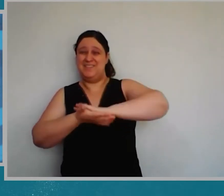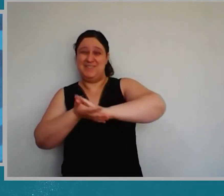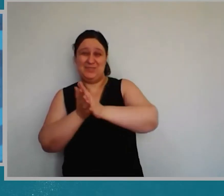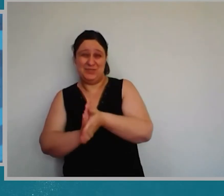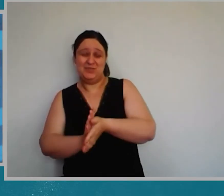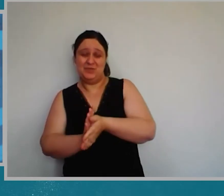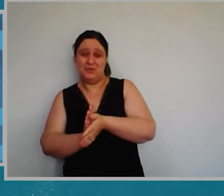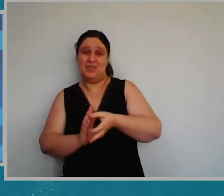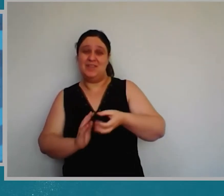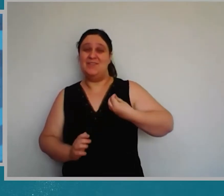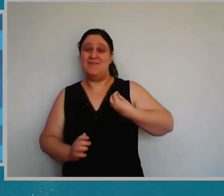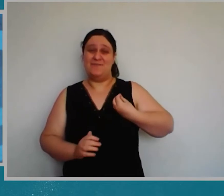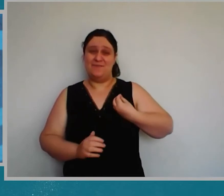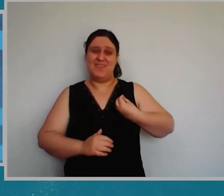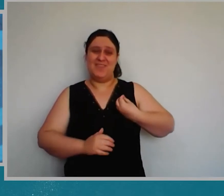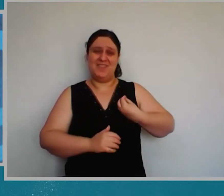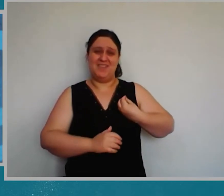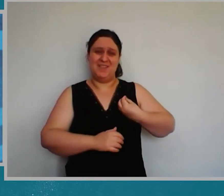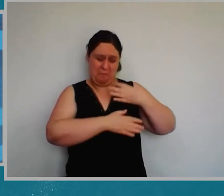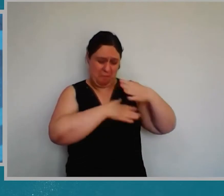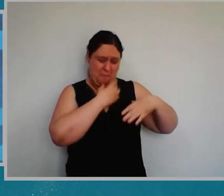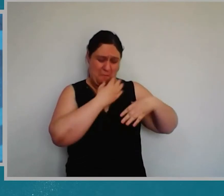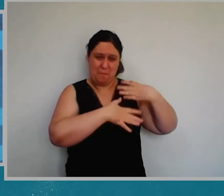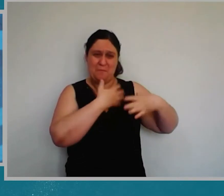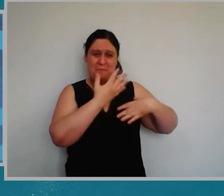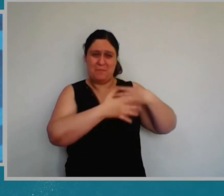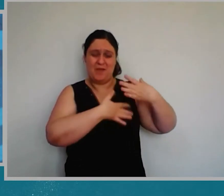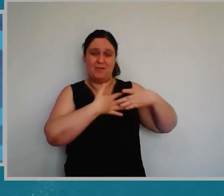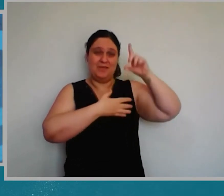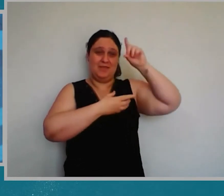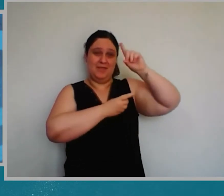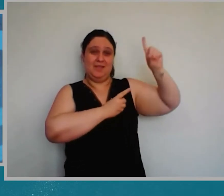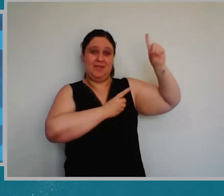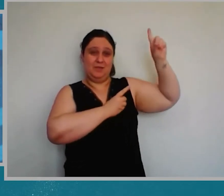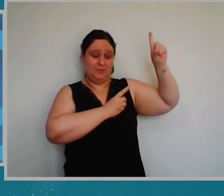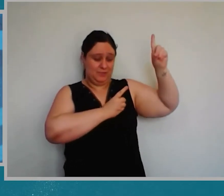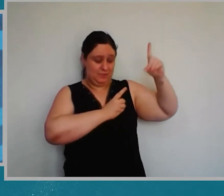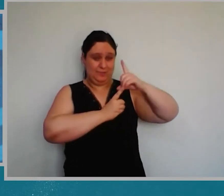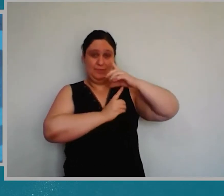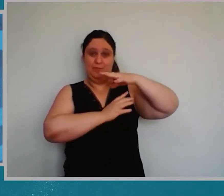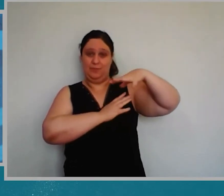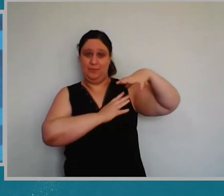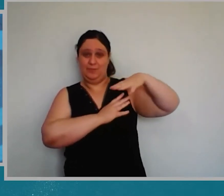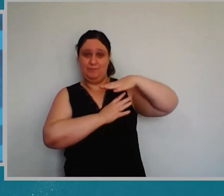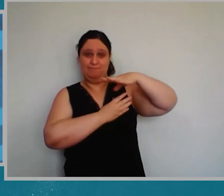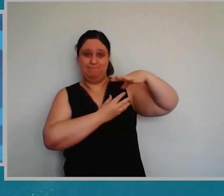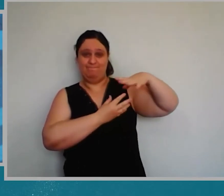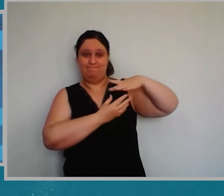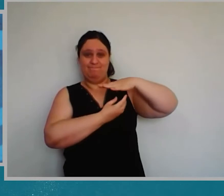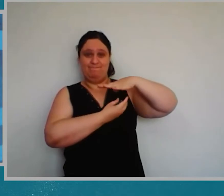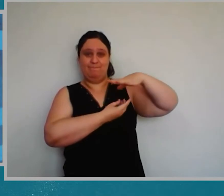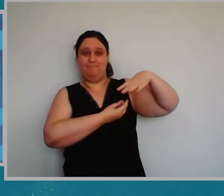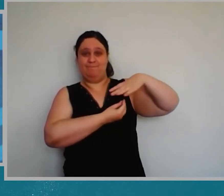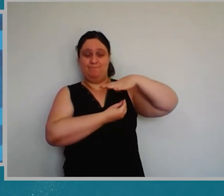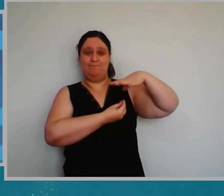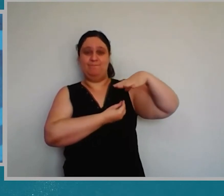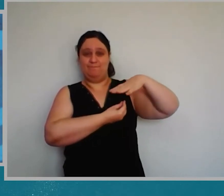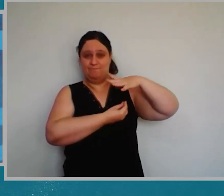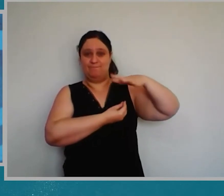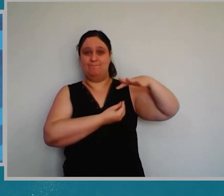vida destruída. Mas quando chega o rei, chega o governo de